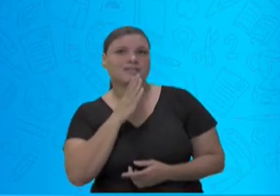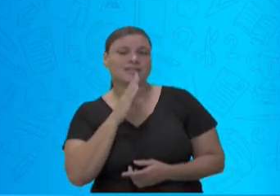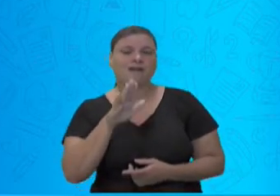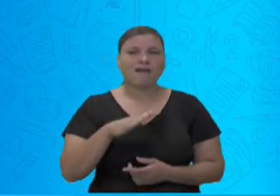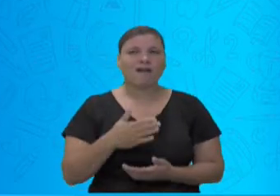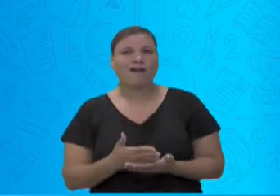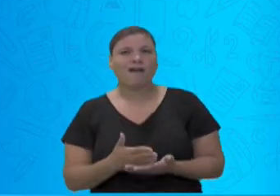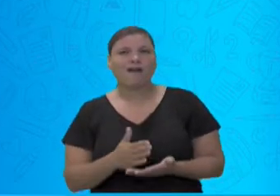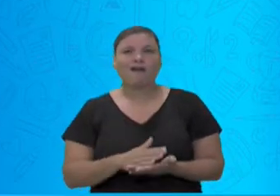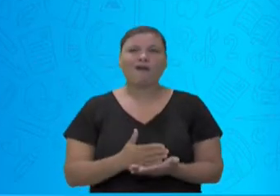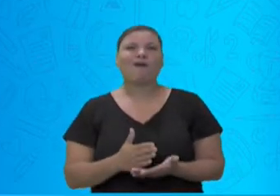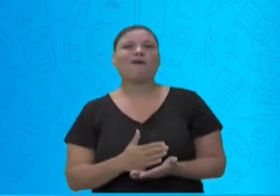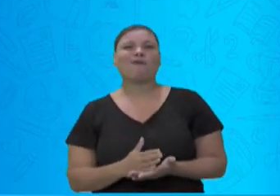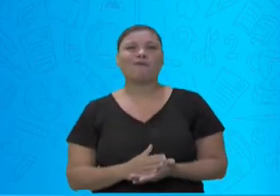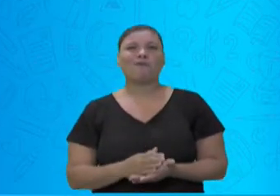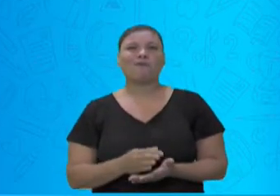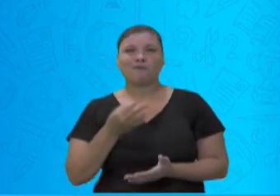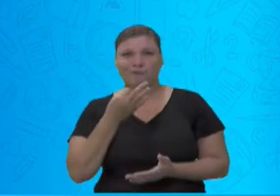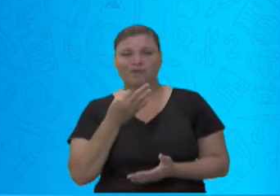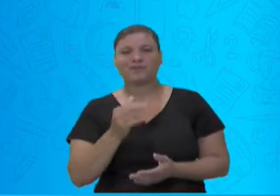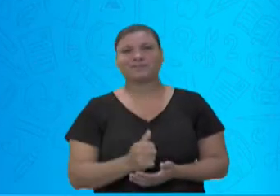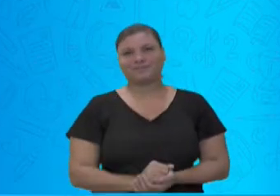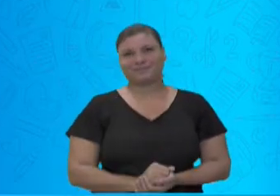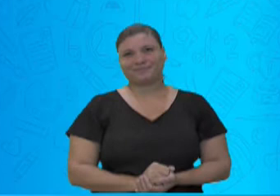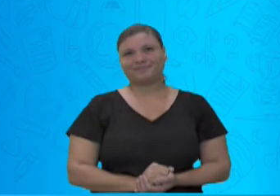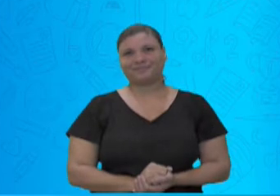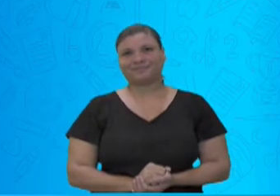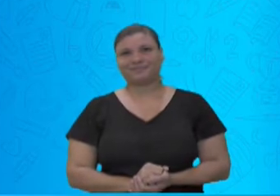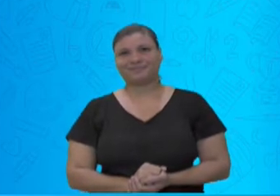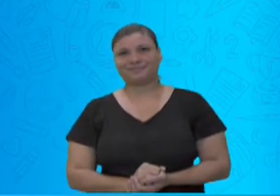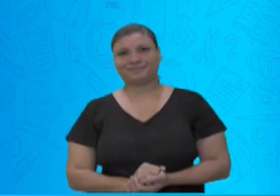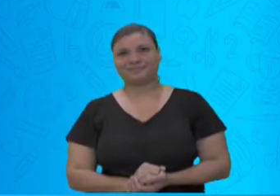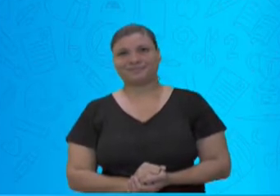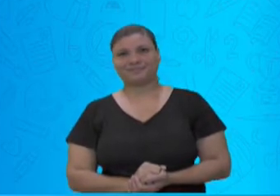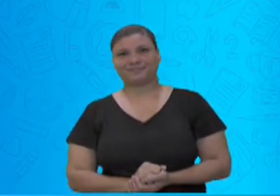pode evitar erros e confusões.